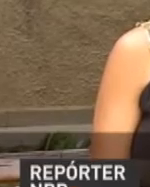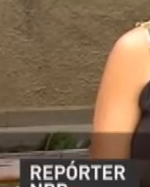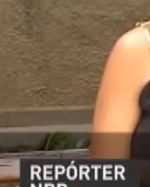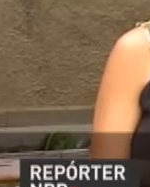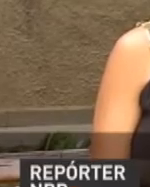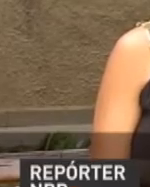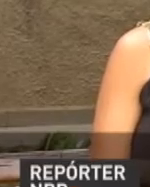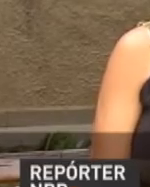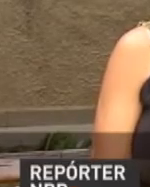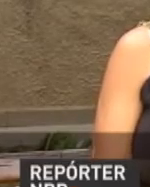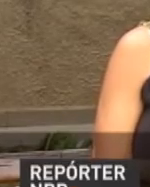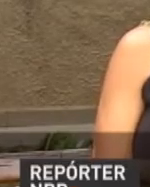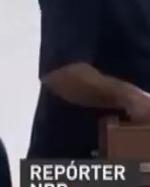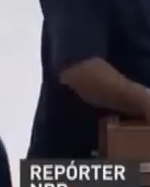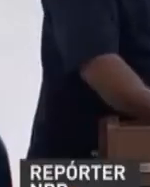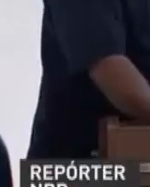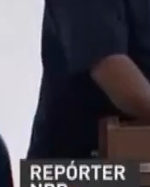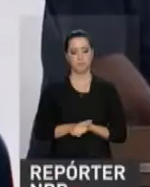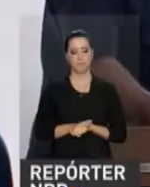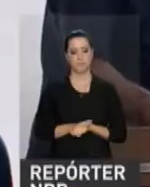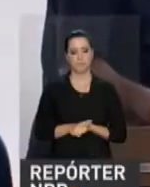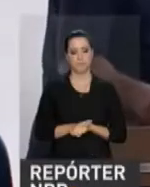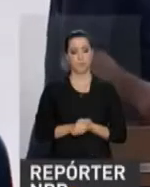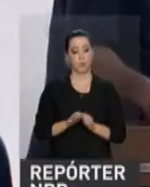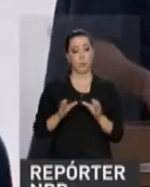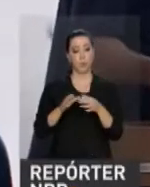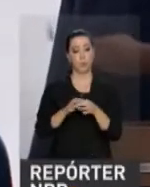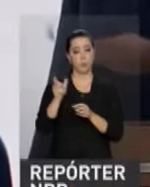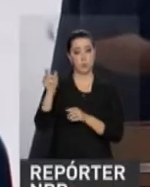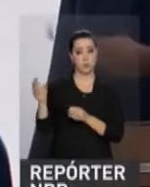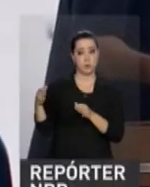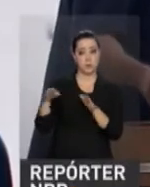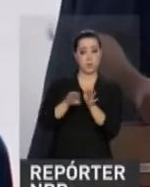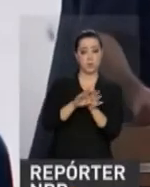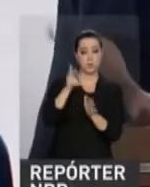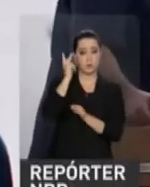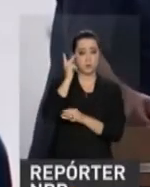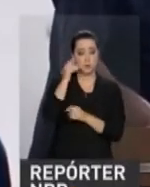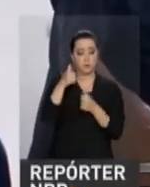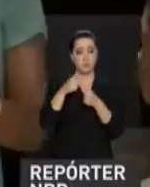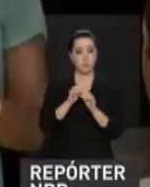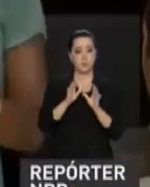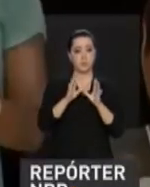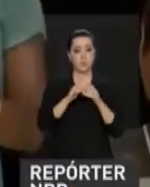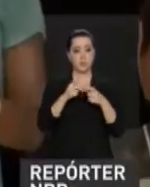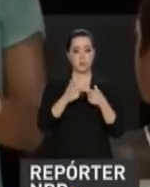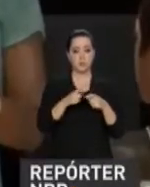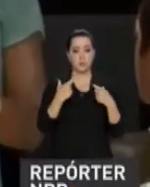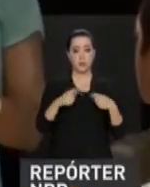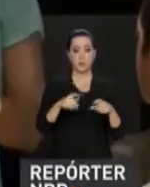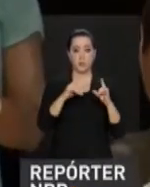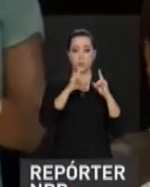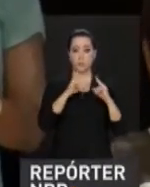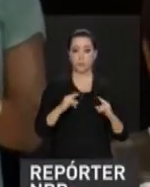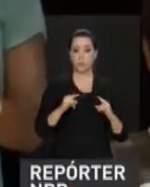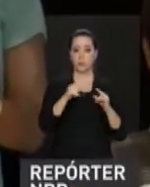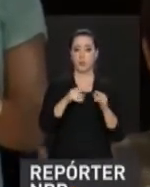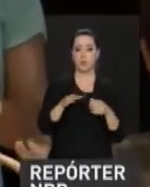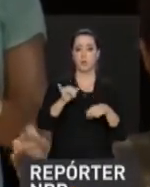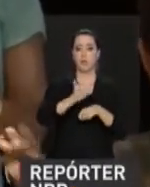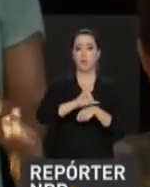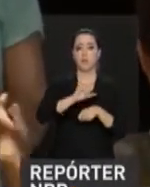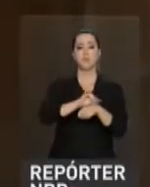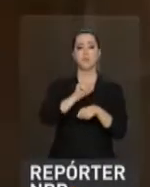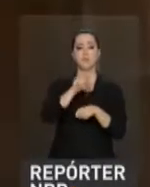pueda avançar y progresar. Parte dos imigrantes que chegaram a São Paulo está abrigada na Missão Paz, no centro da